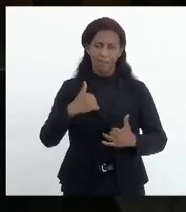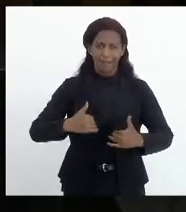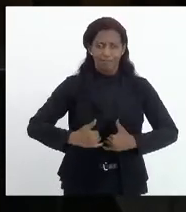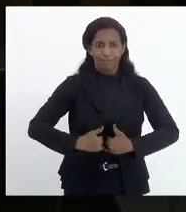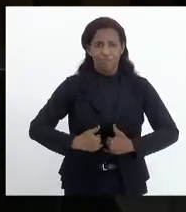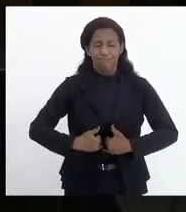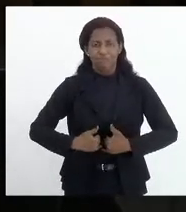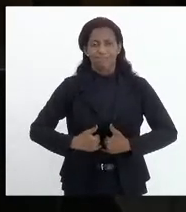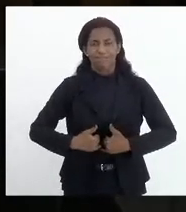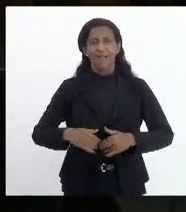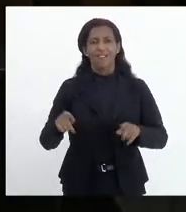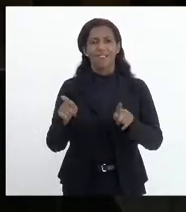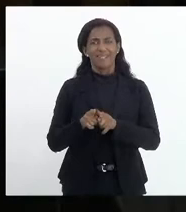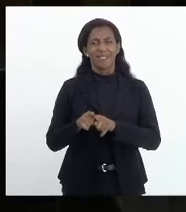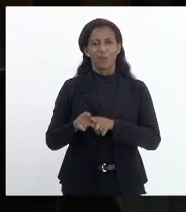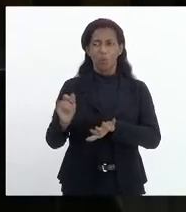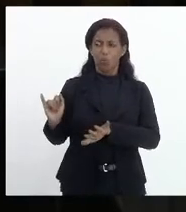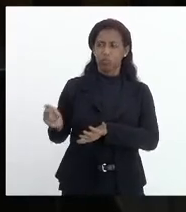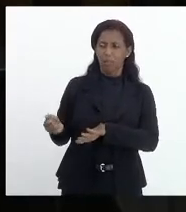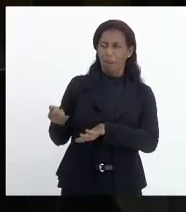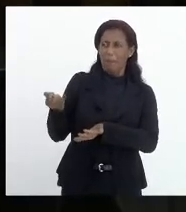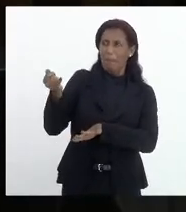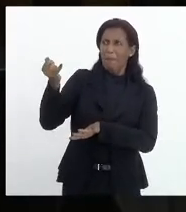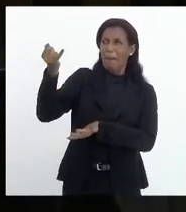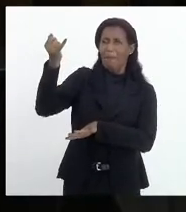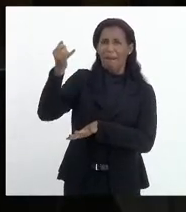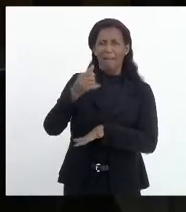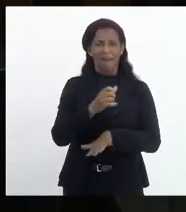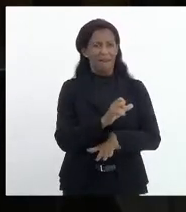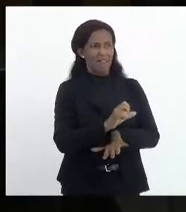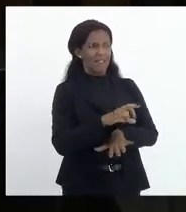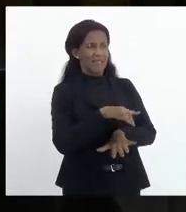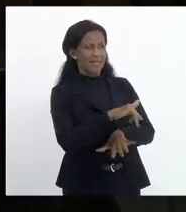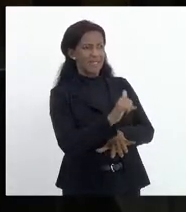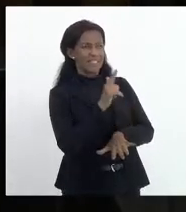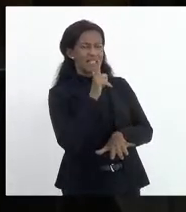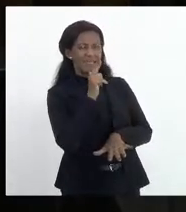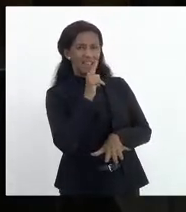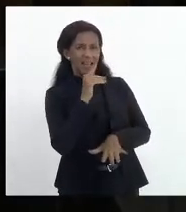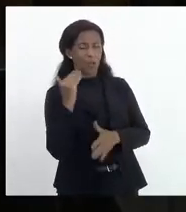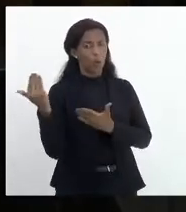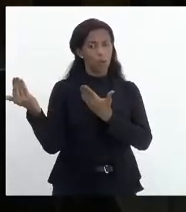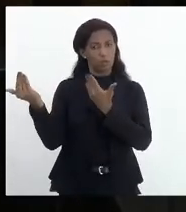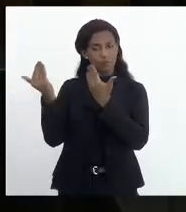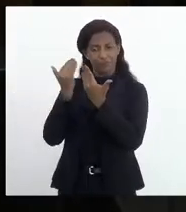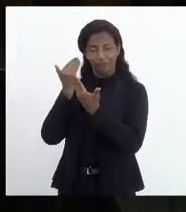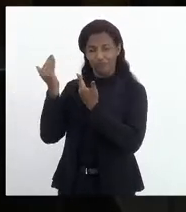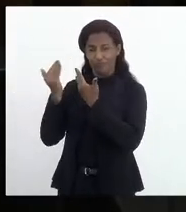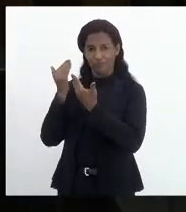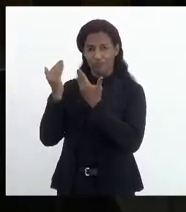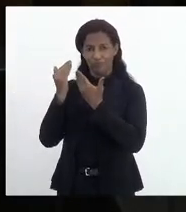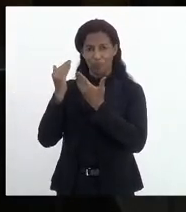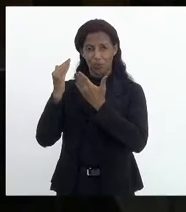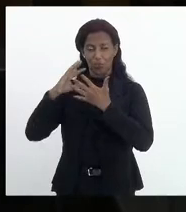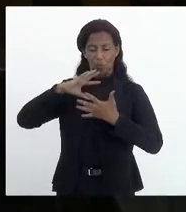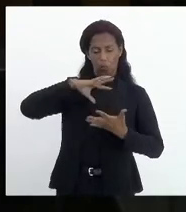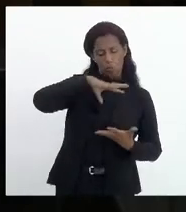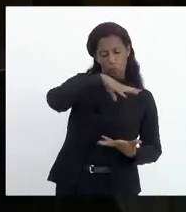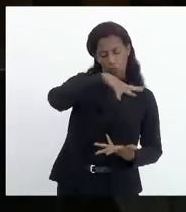infração à beira do descontrole crise hídrica e desconfiança internacional